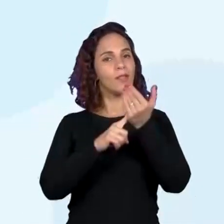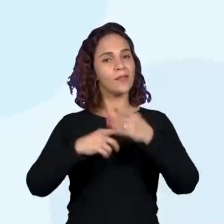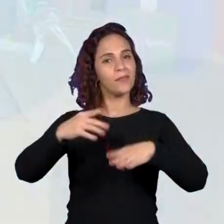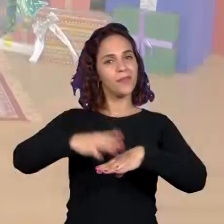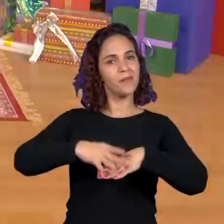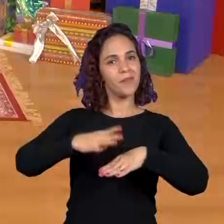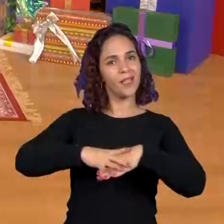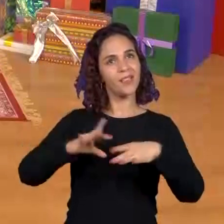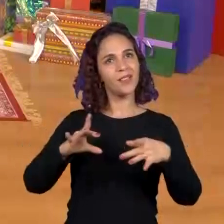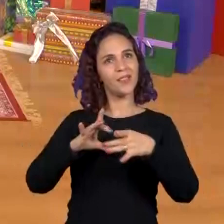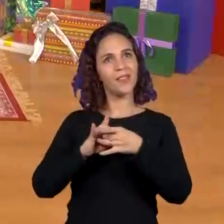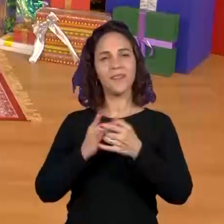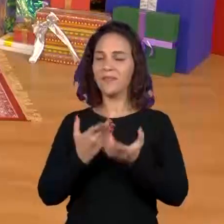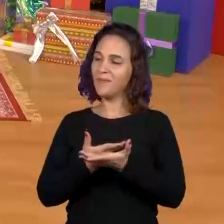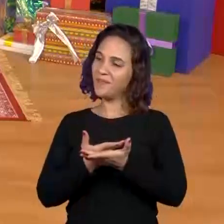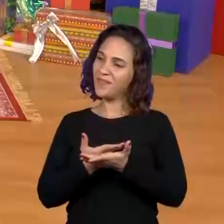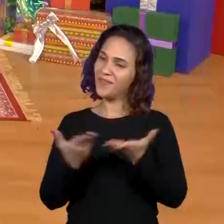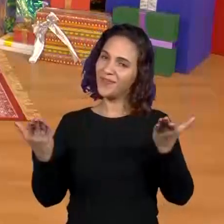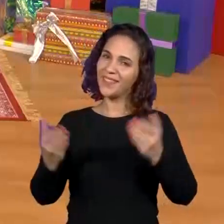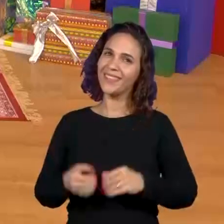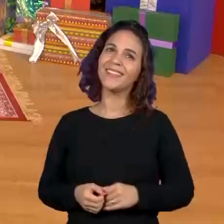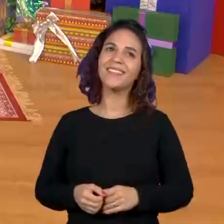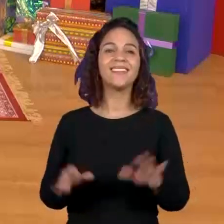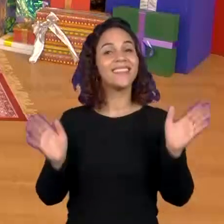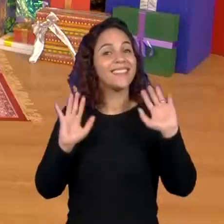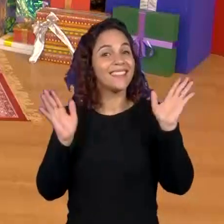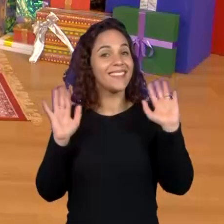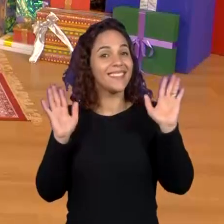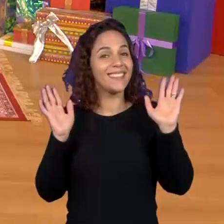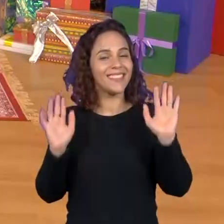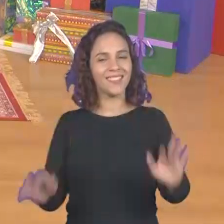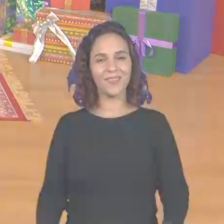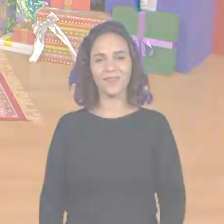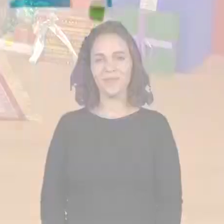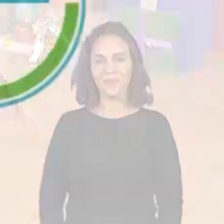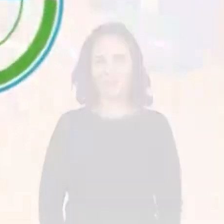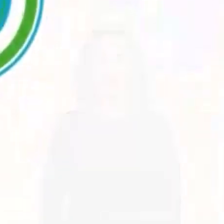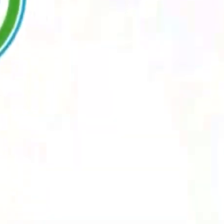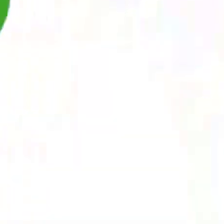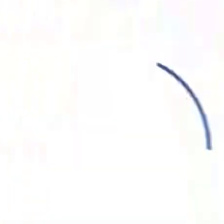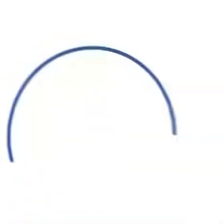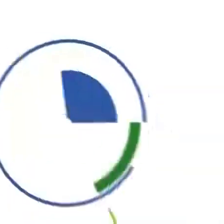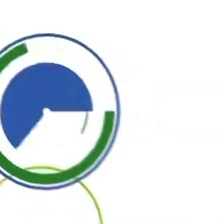com matemática para vocês aí na sua telinha, tá bom? Tchau, tchau. Tchau.